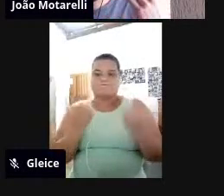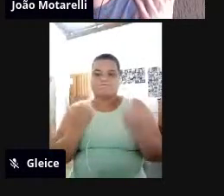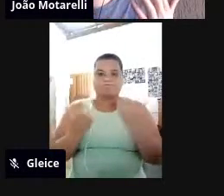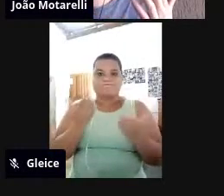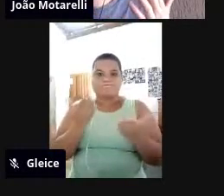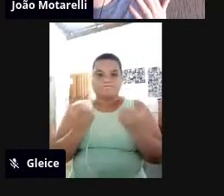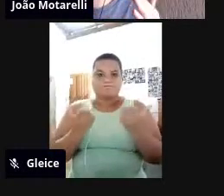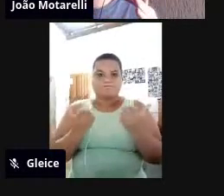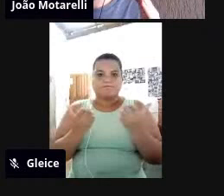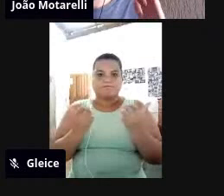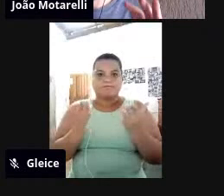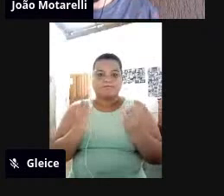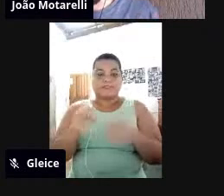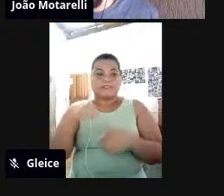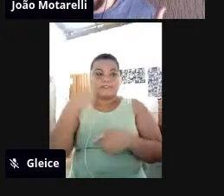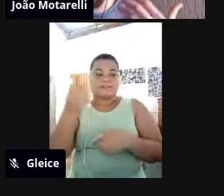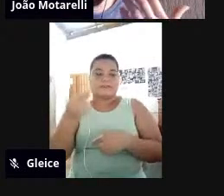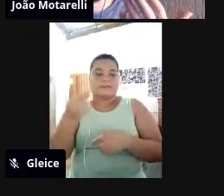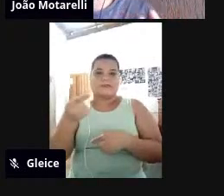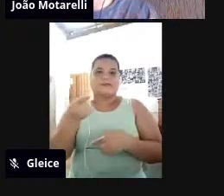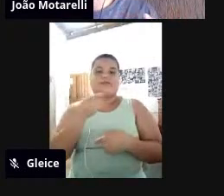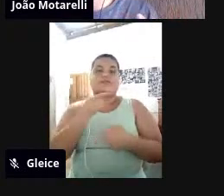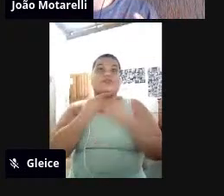a vontade de comer, para aumentar a